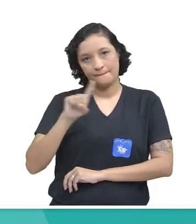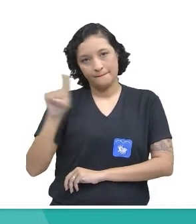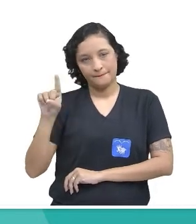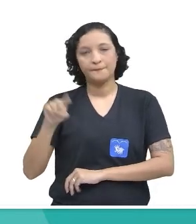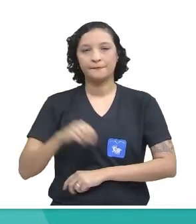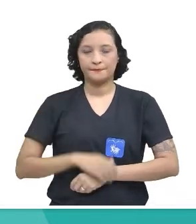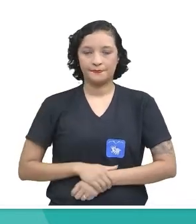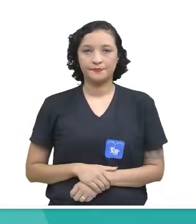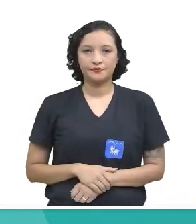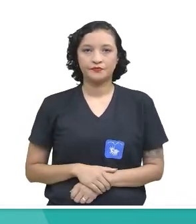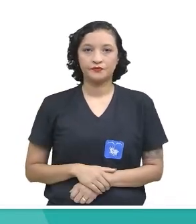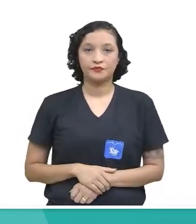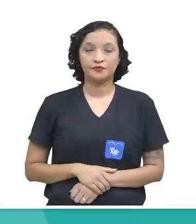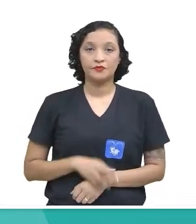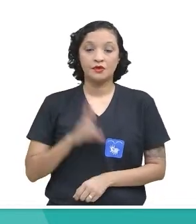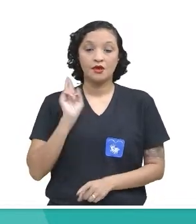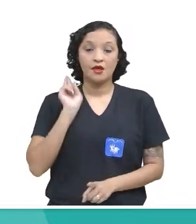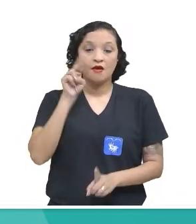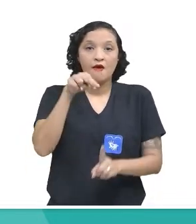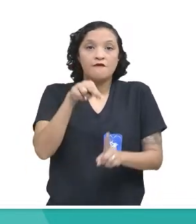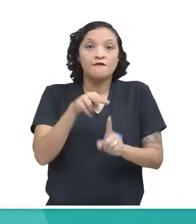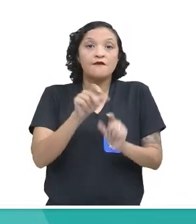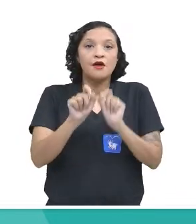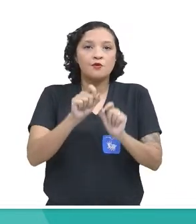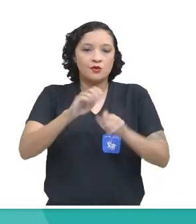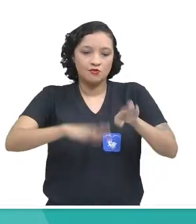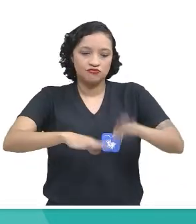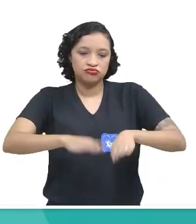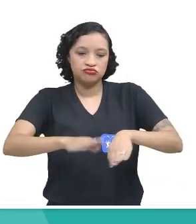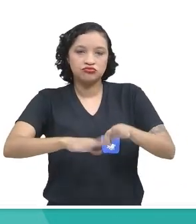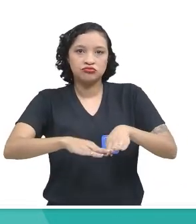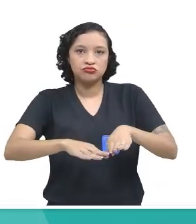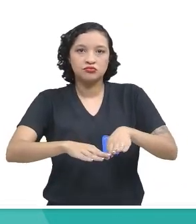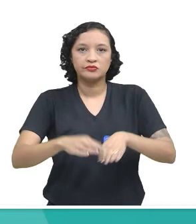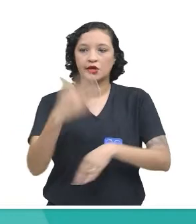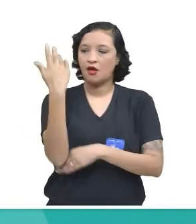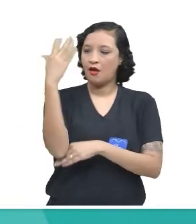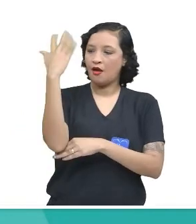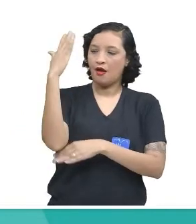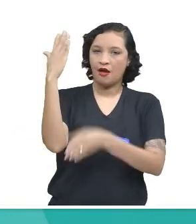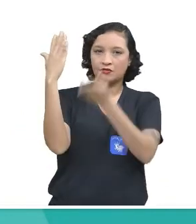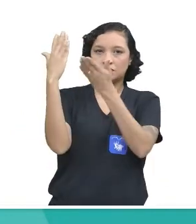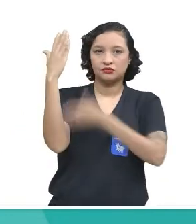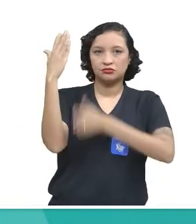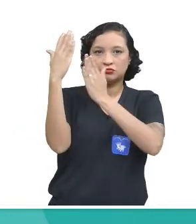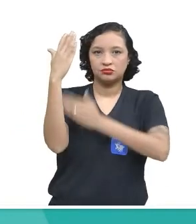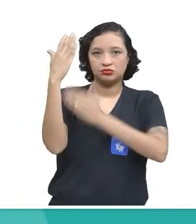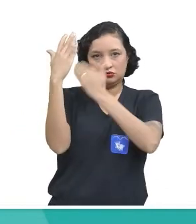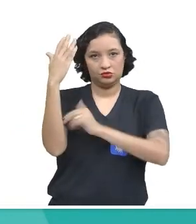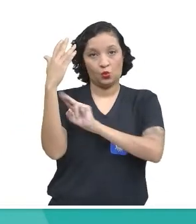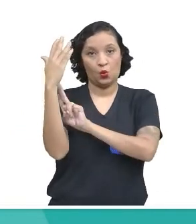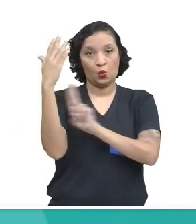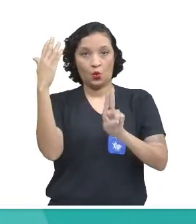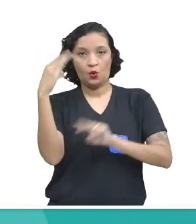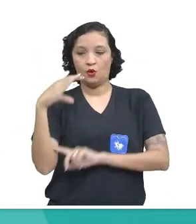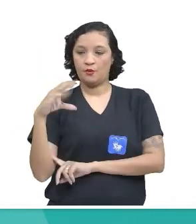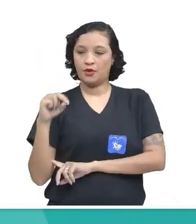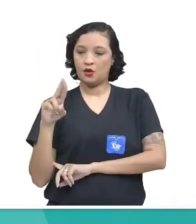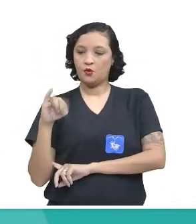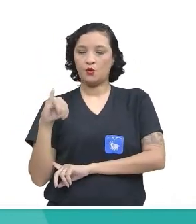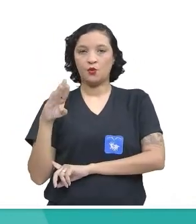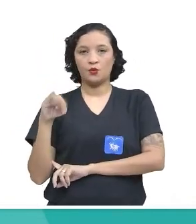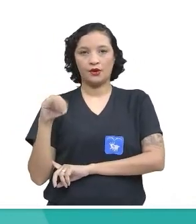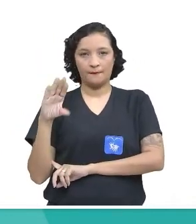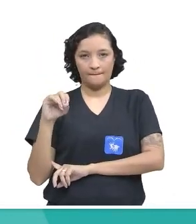ao tambor feito de tronco de árvore chamado curimbó, no qual curi